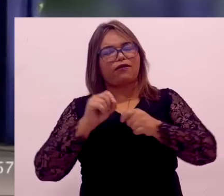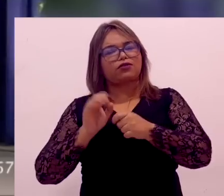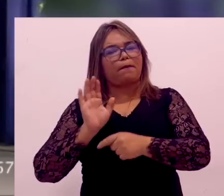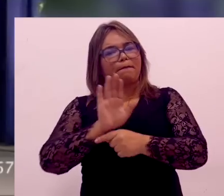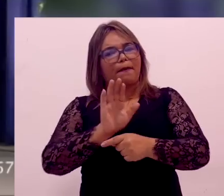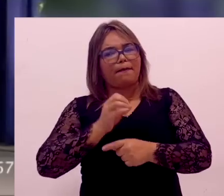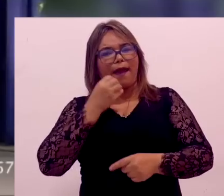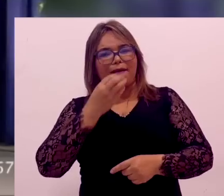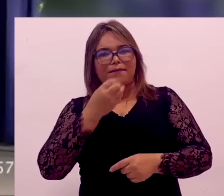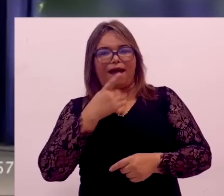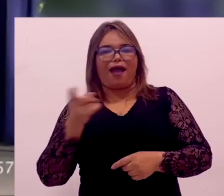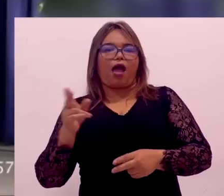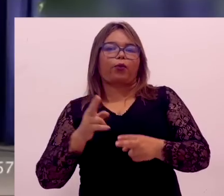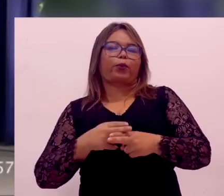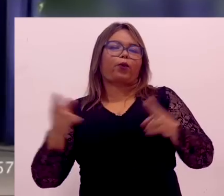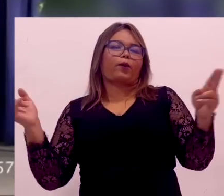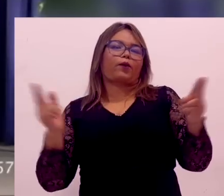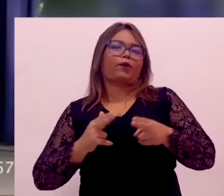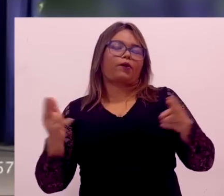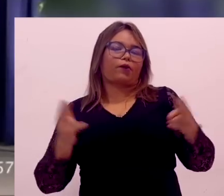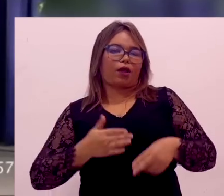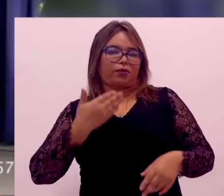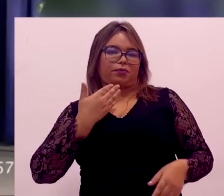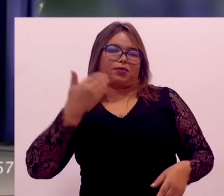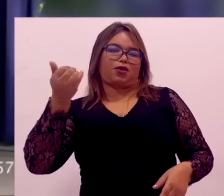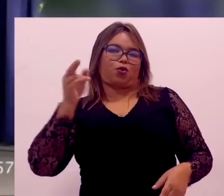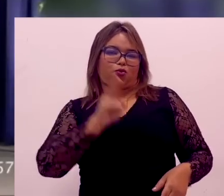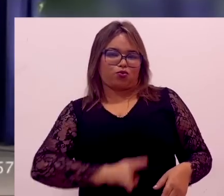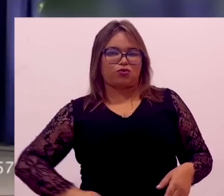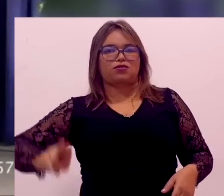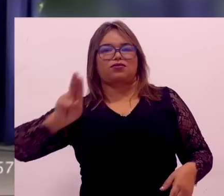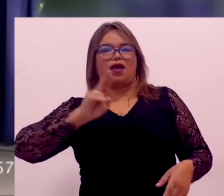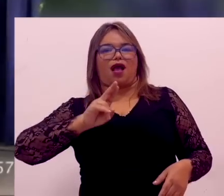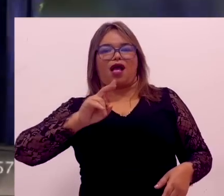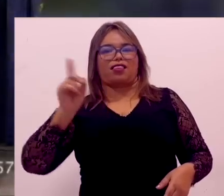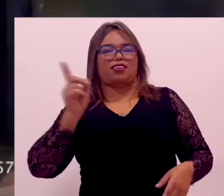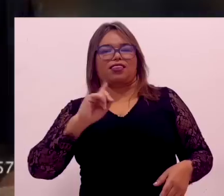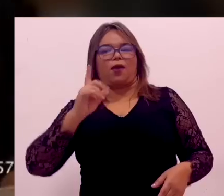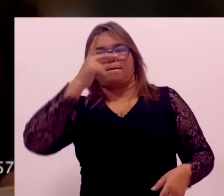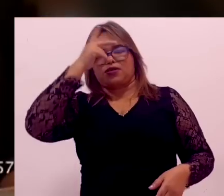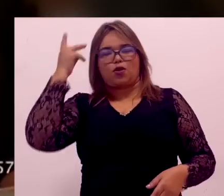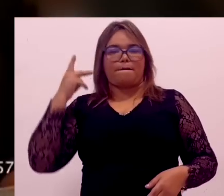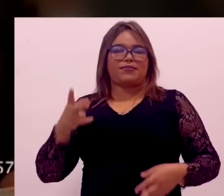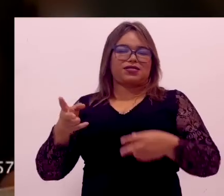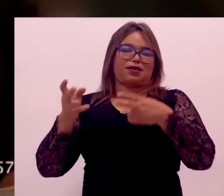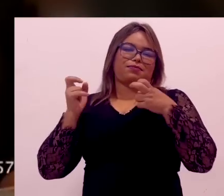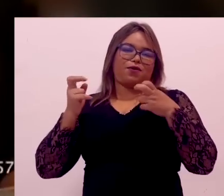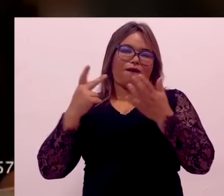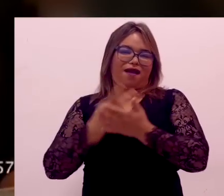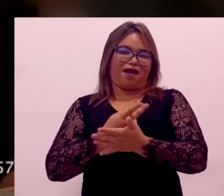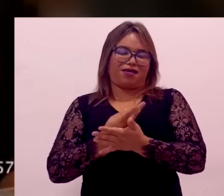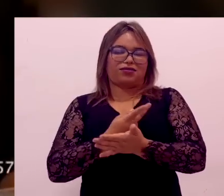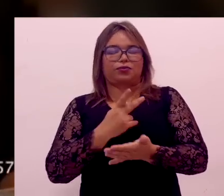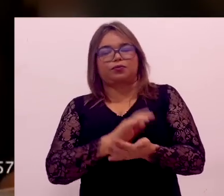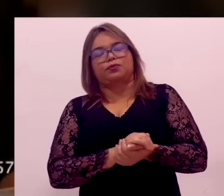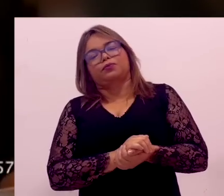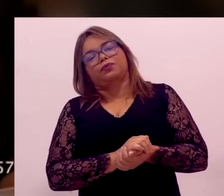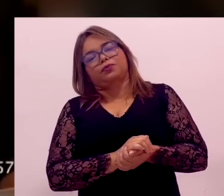E então este é o melhor disfarce que você pode usar para não ser descoberto.